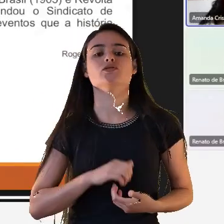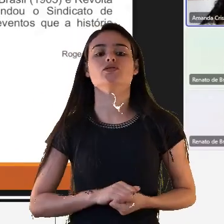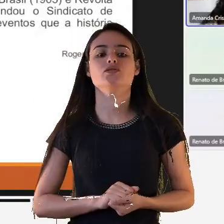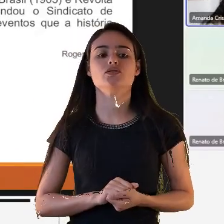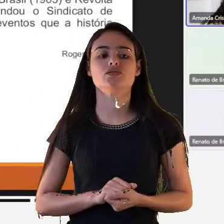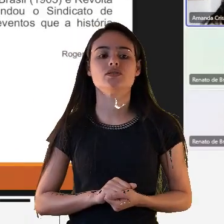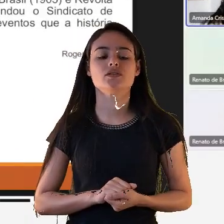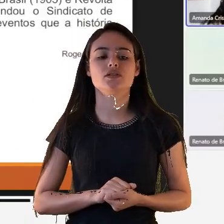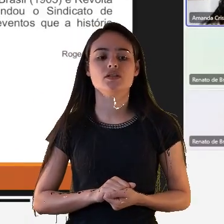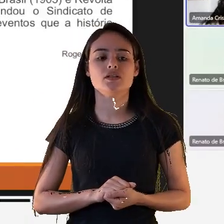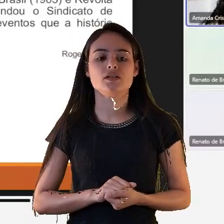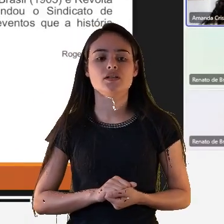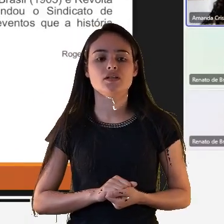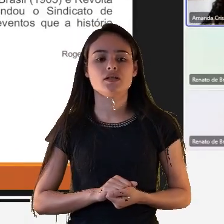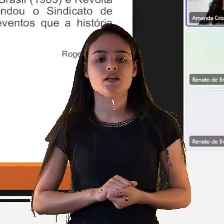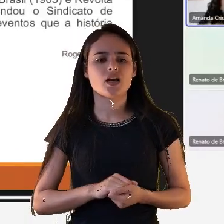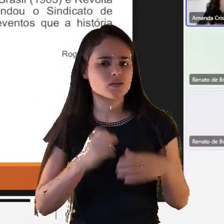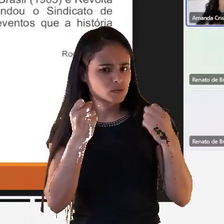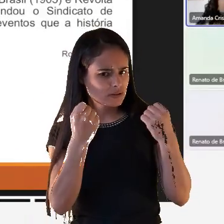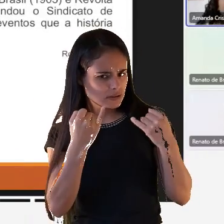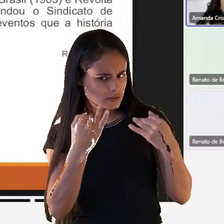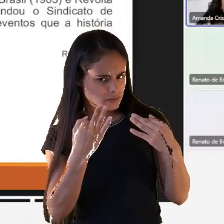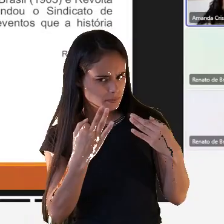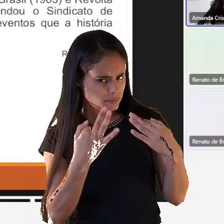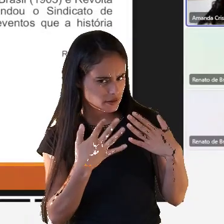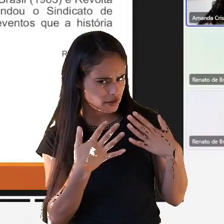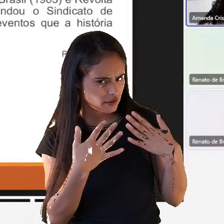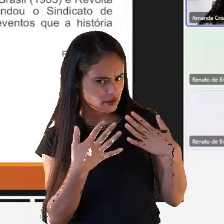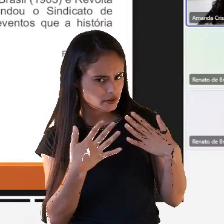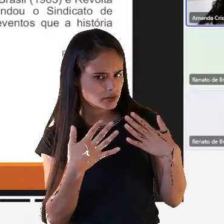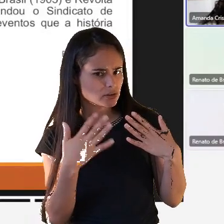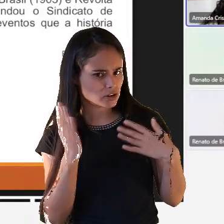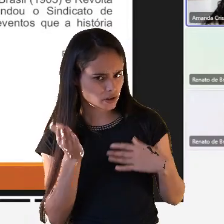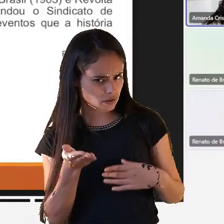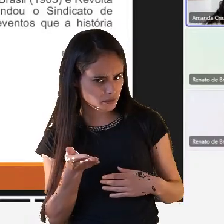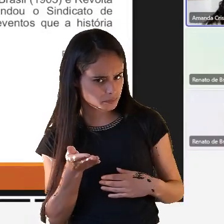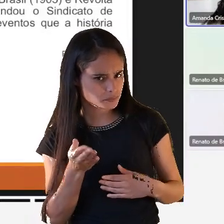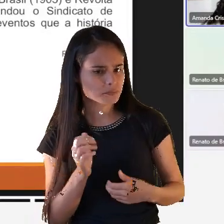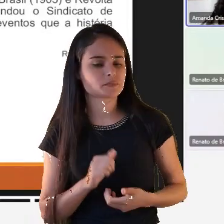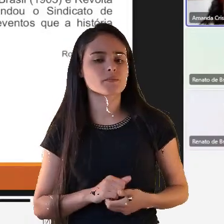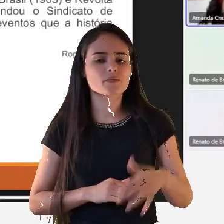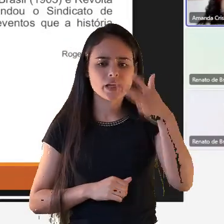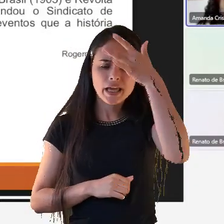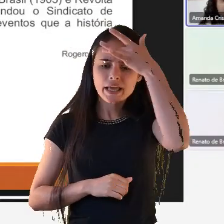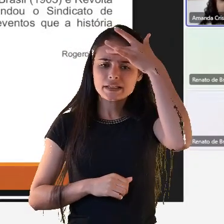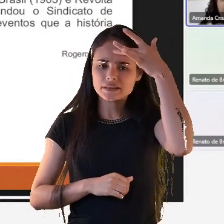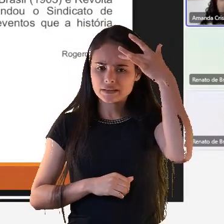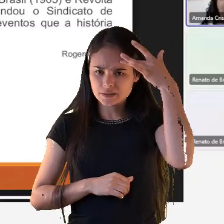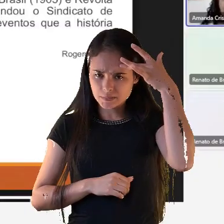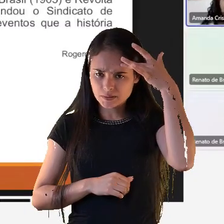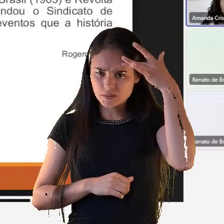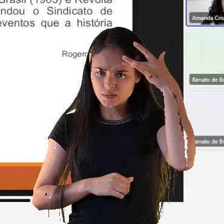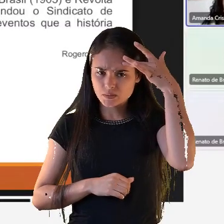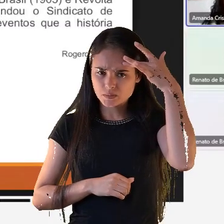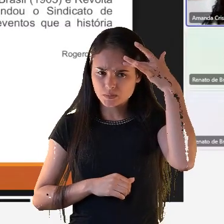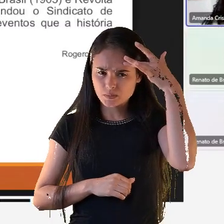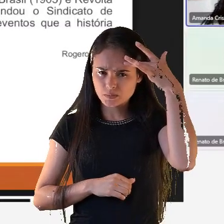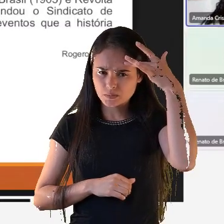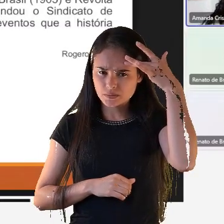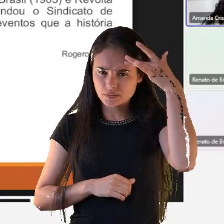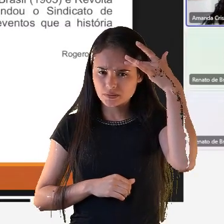colocar, né, eu falei no primeiro slide de pessoas que ainda estavam escravizadas,